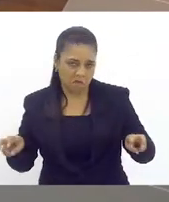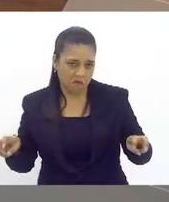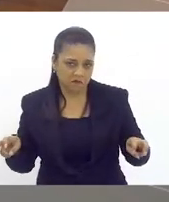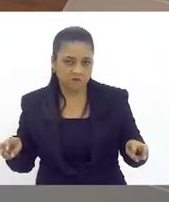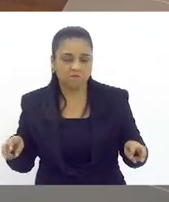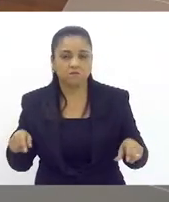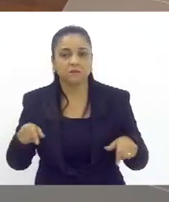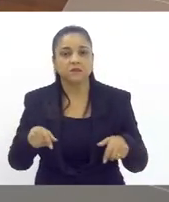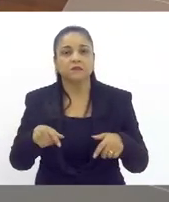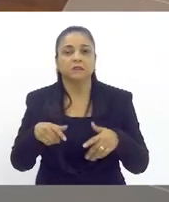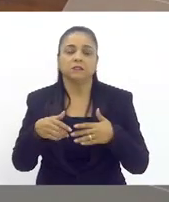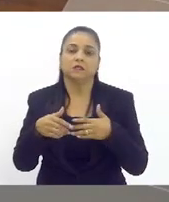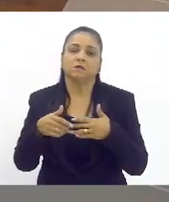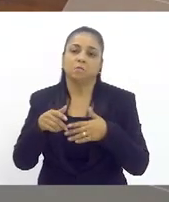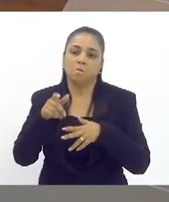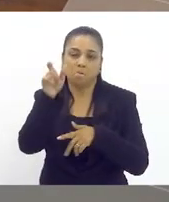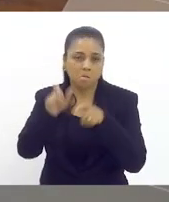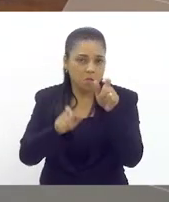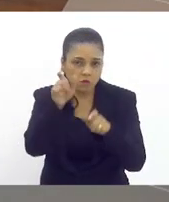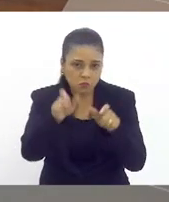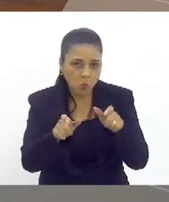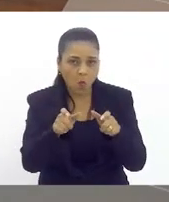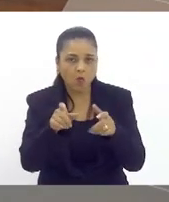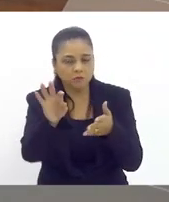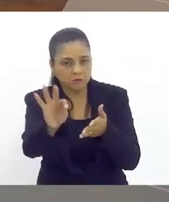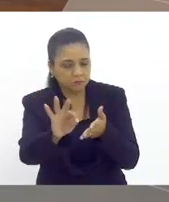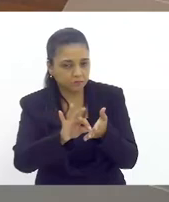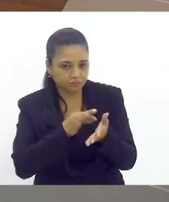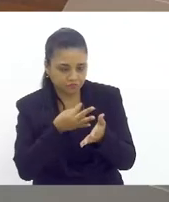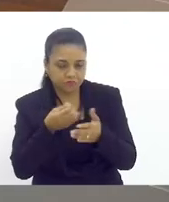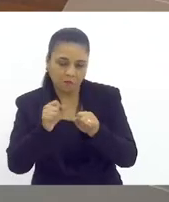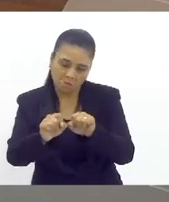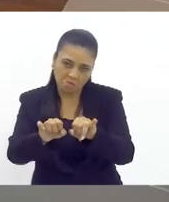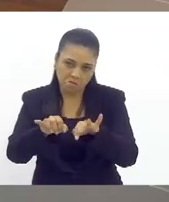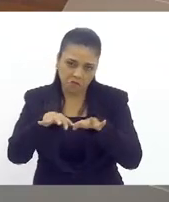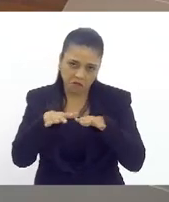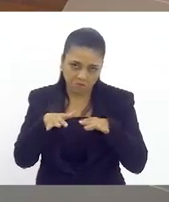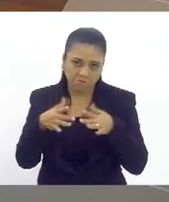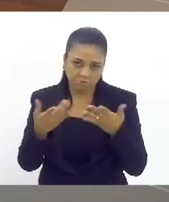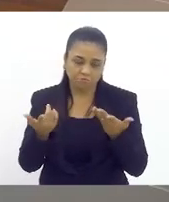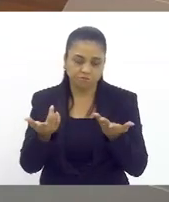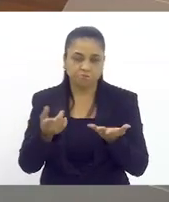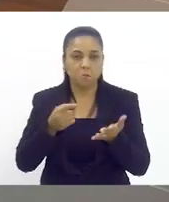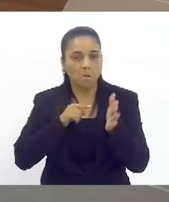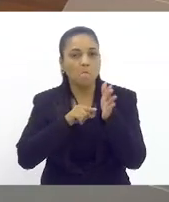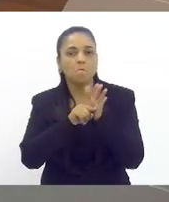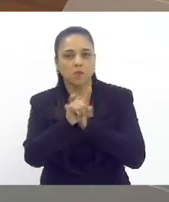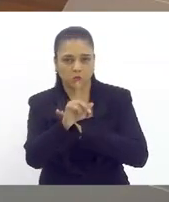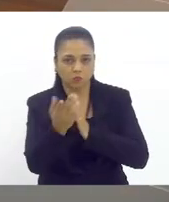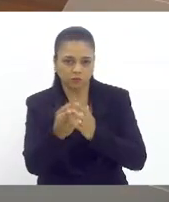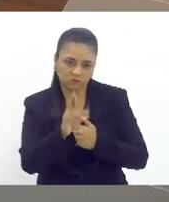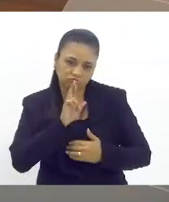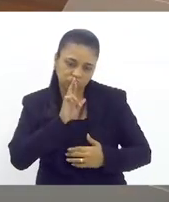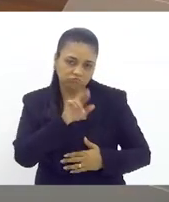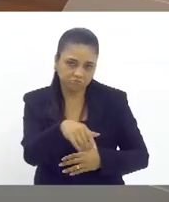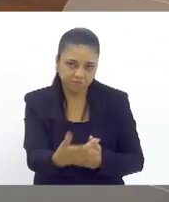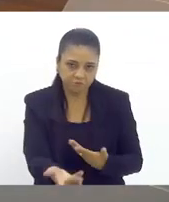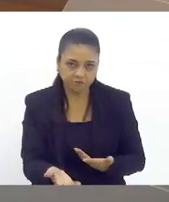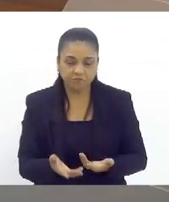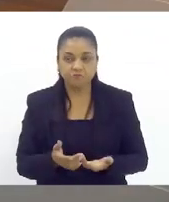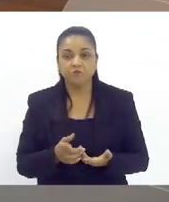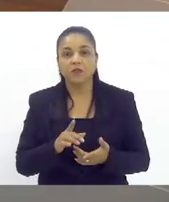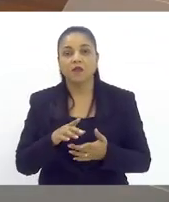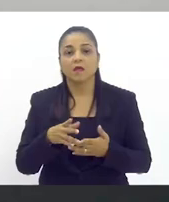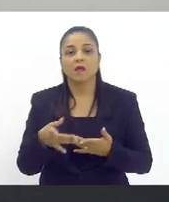também por aqueles que integram o nosso plenário então a outra coisa último último